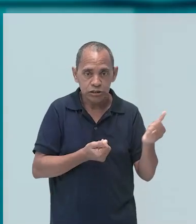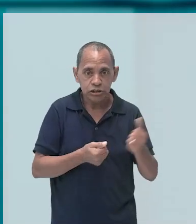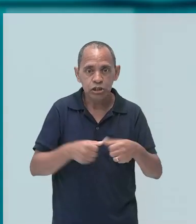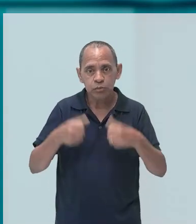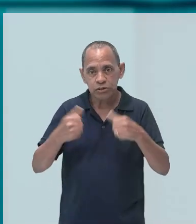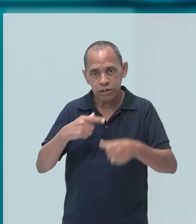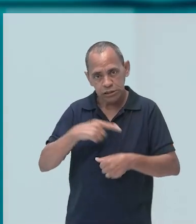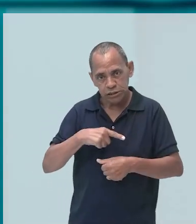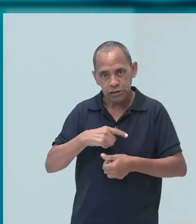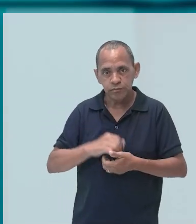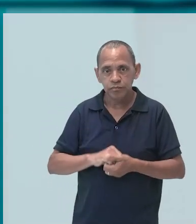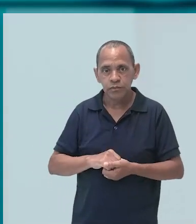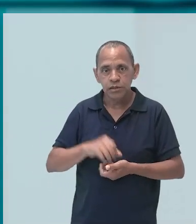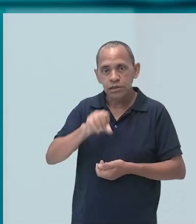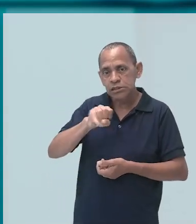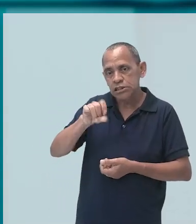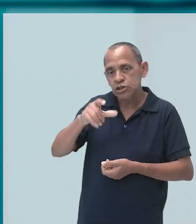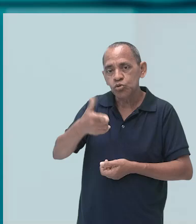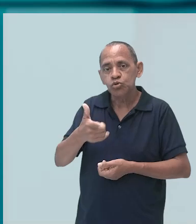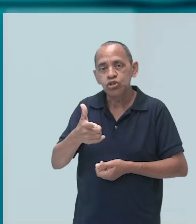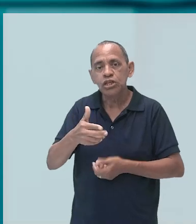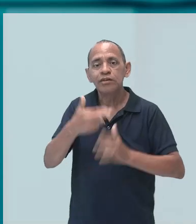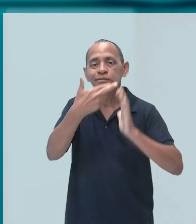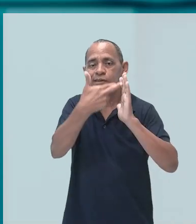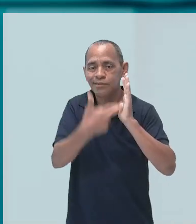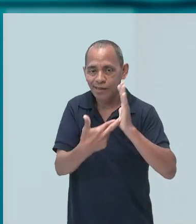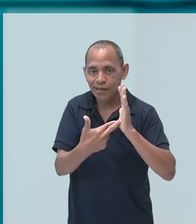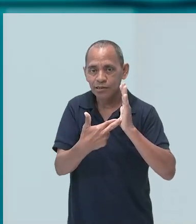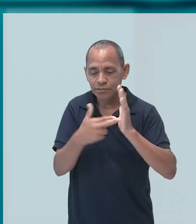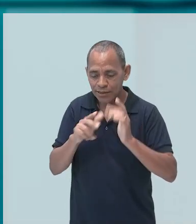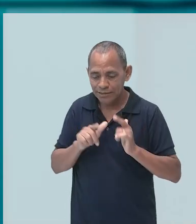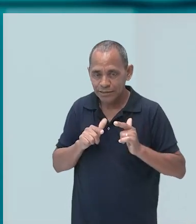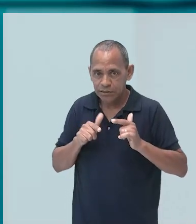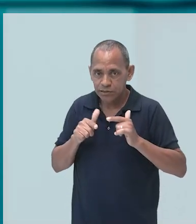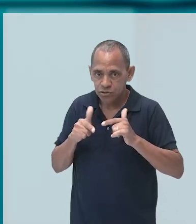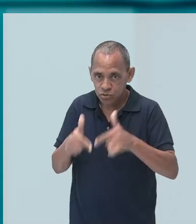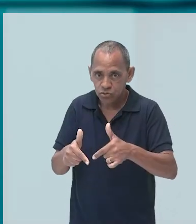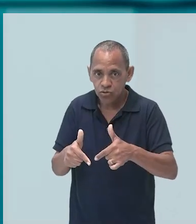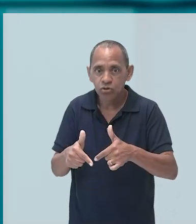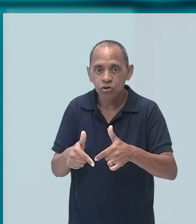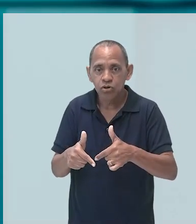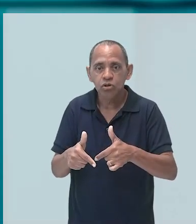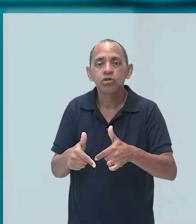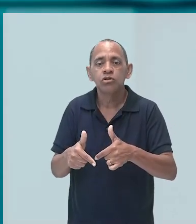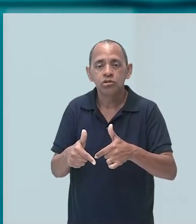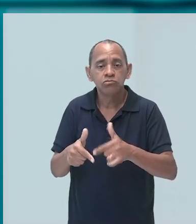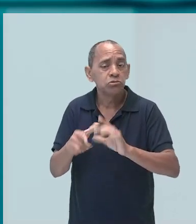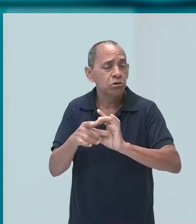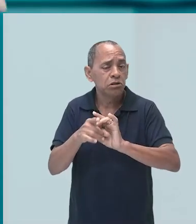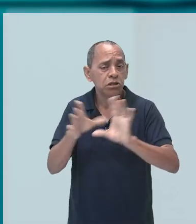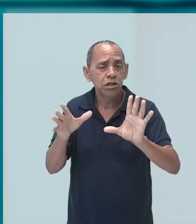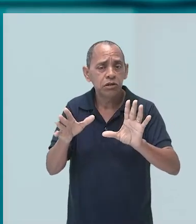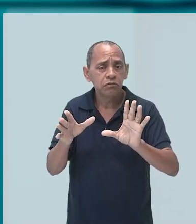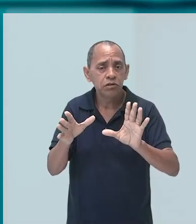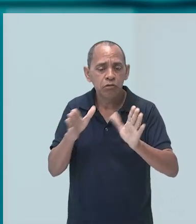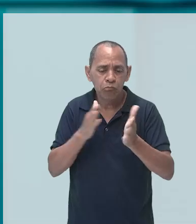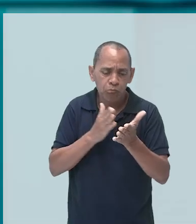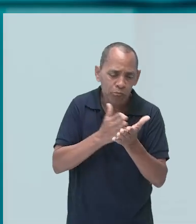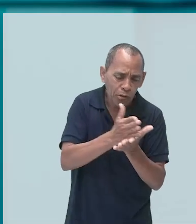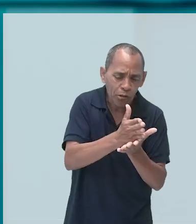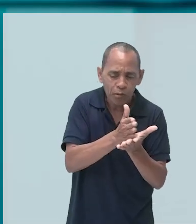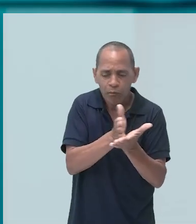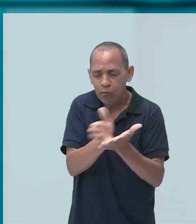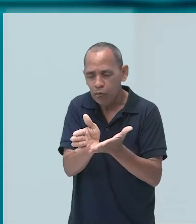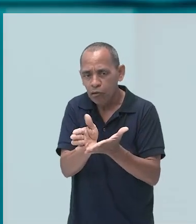regulamentação? Porque, gente, se não tiver a regulamentação, as ações ficam soltas, cada um vai para um